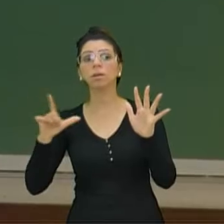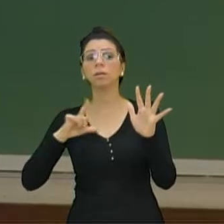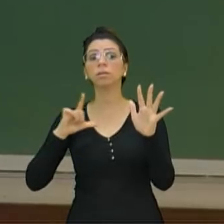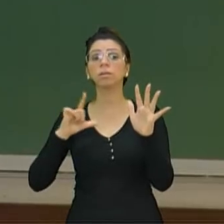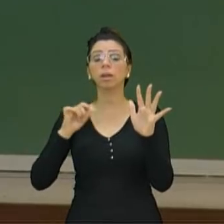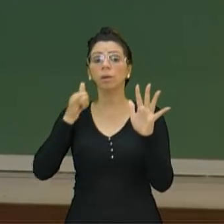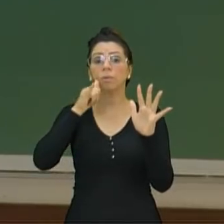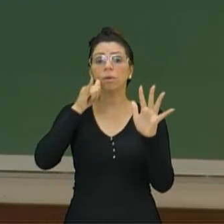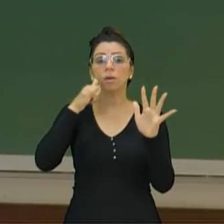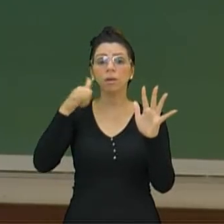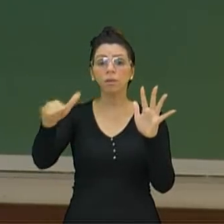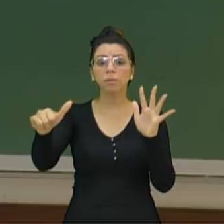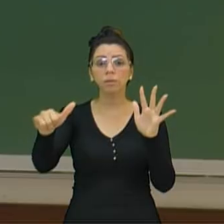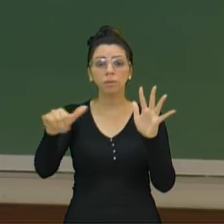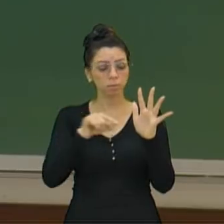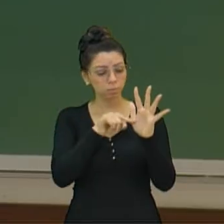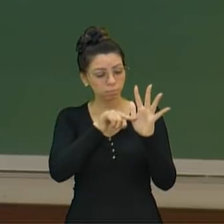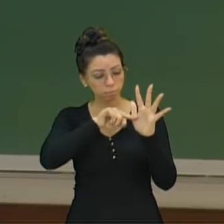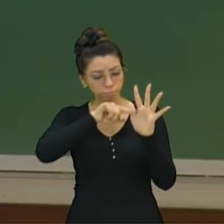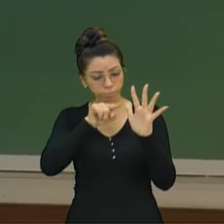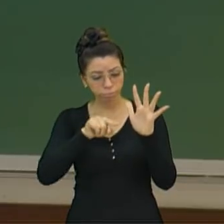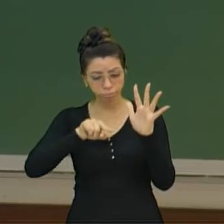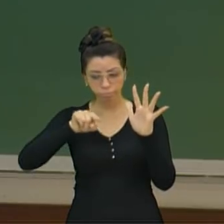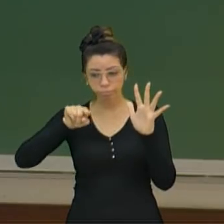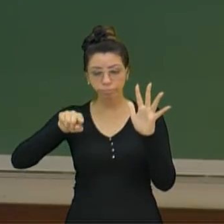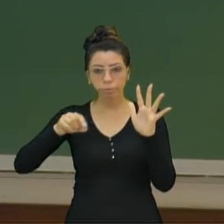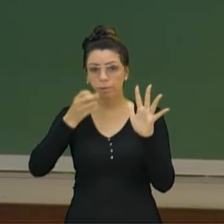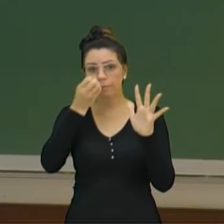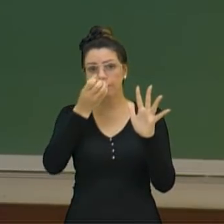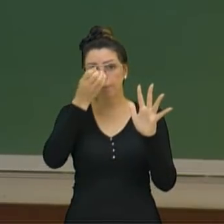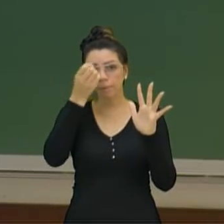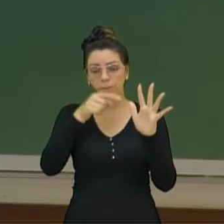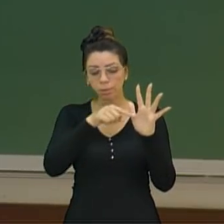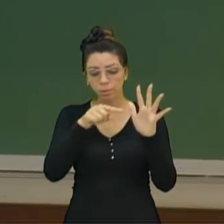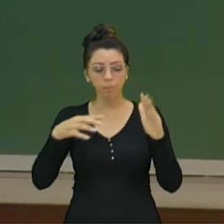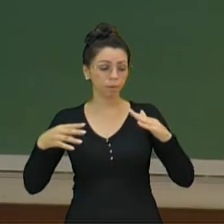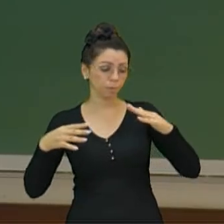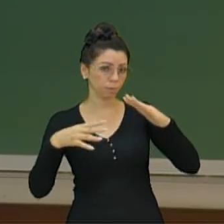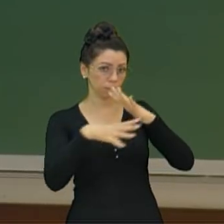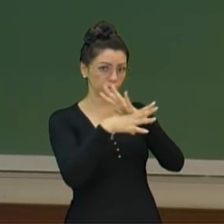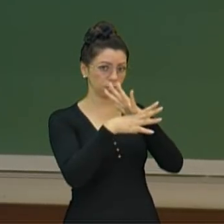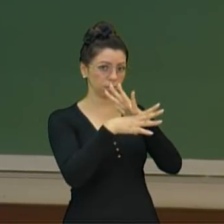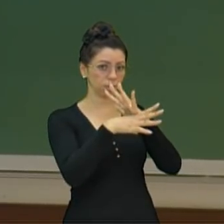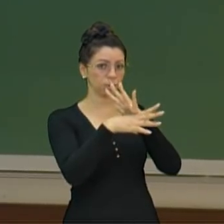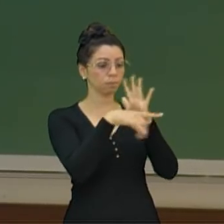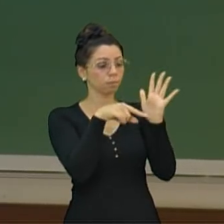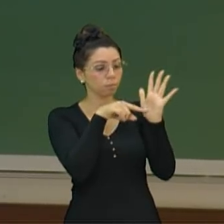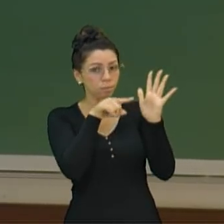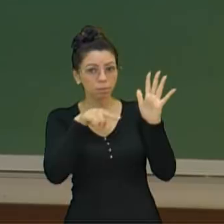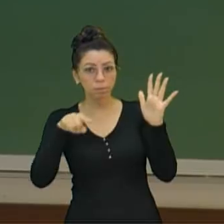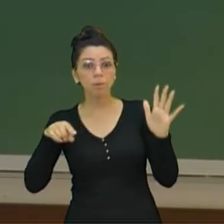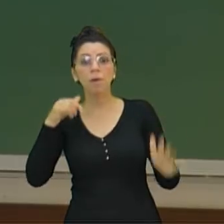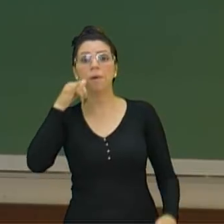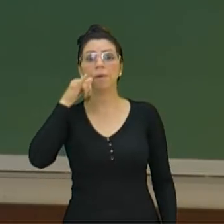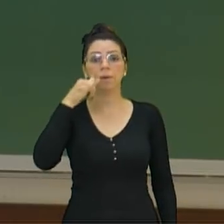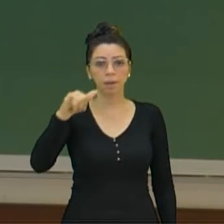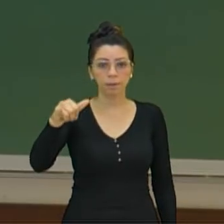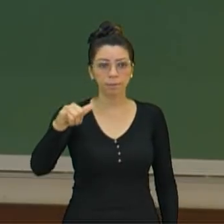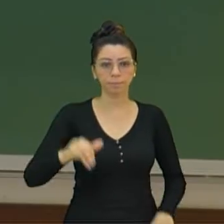corrente elétrica levando esta informação. Então, no neurônio, a transmissão é